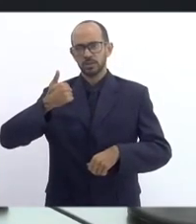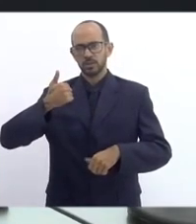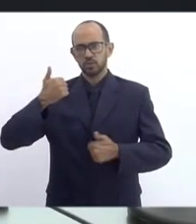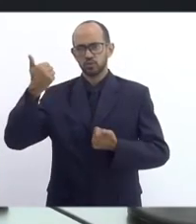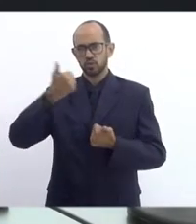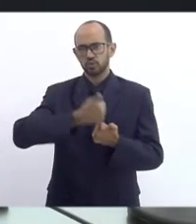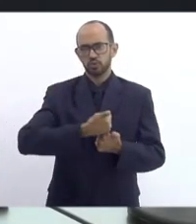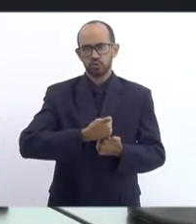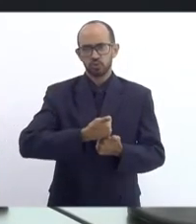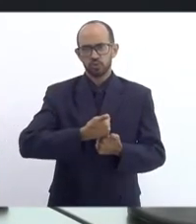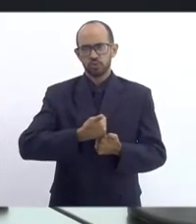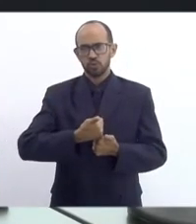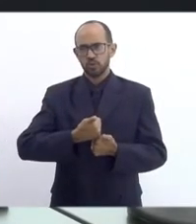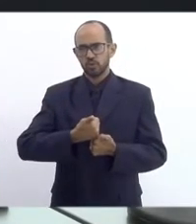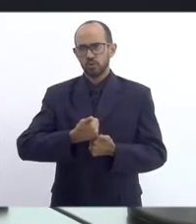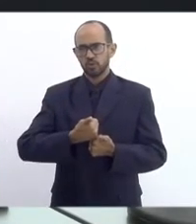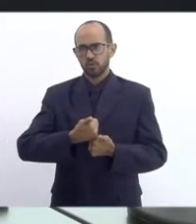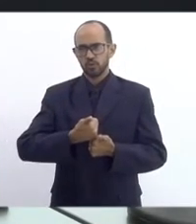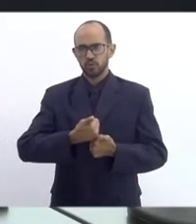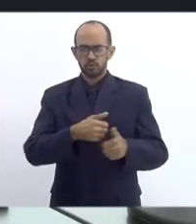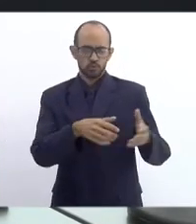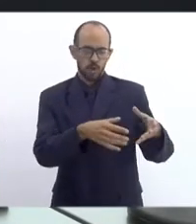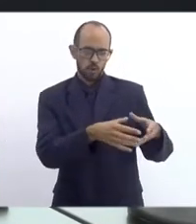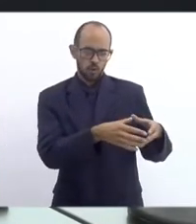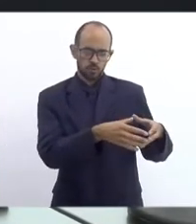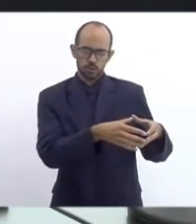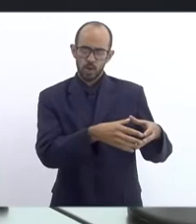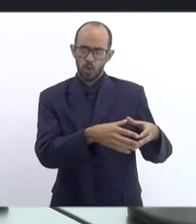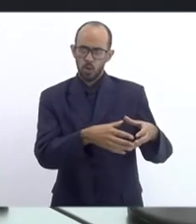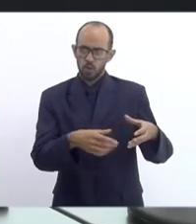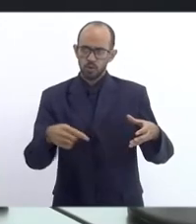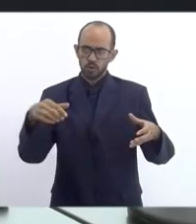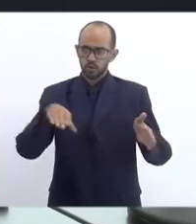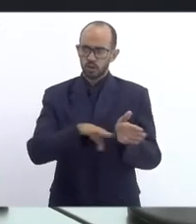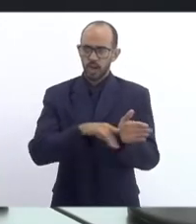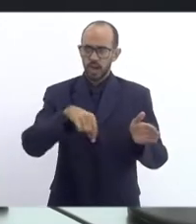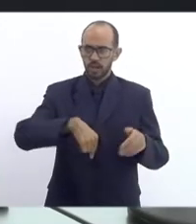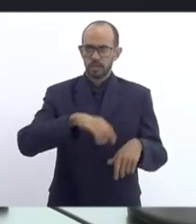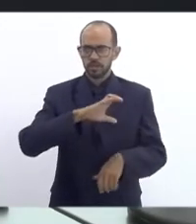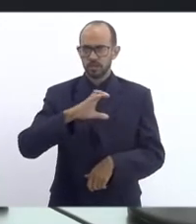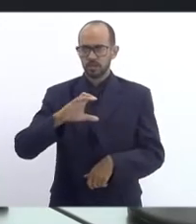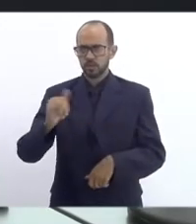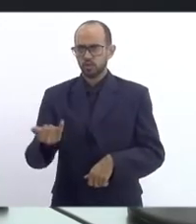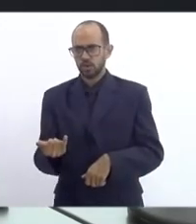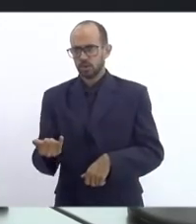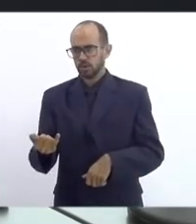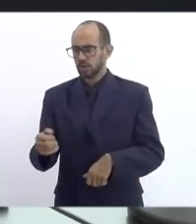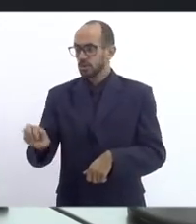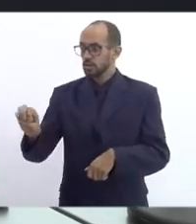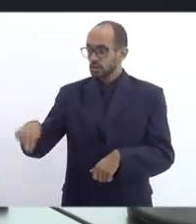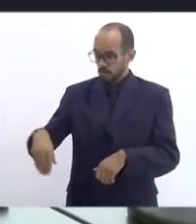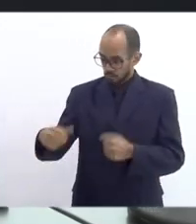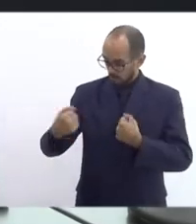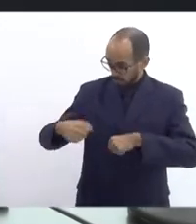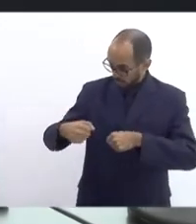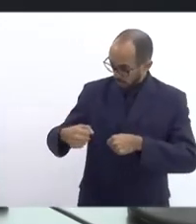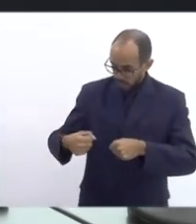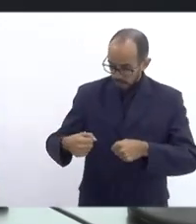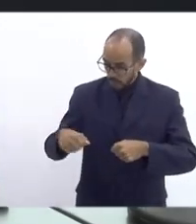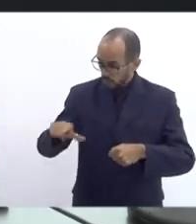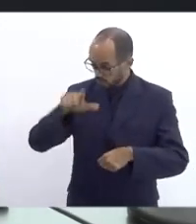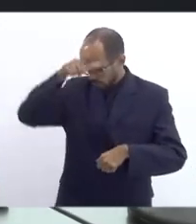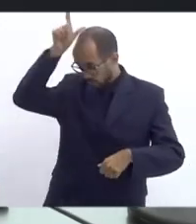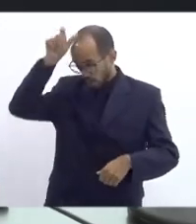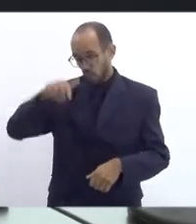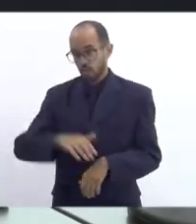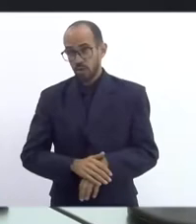CCJ. Não, vim não. Aqui formalmente. Não, aqui. Mas tem que vir. Geralmente é plenário. Não, querido, geralmente não, é plenário. Que tem, não é que